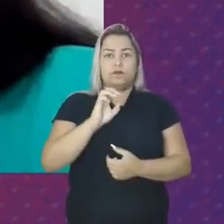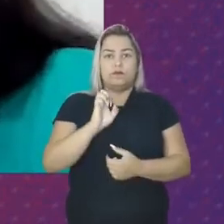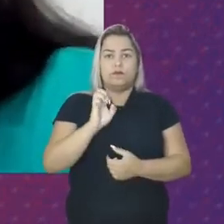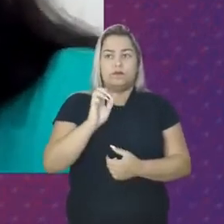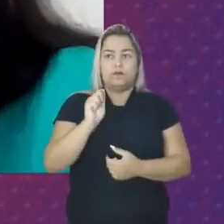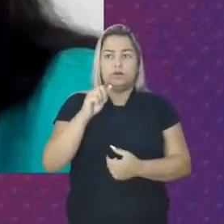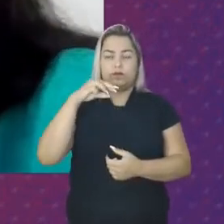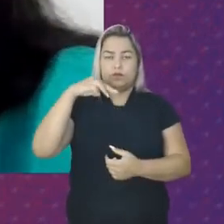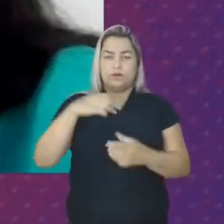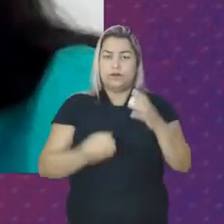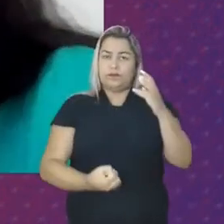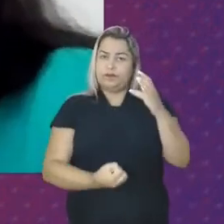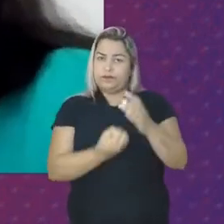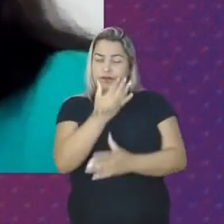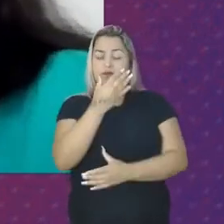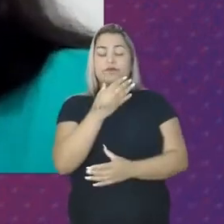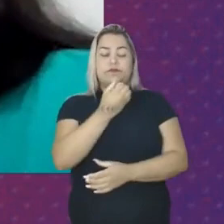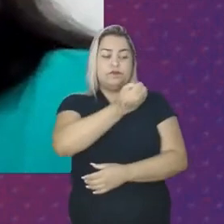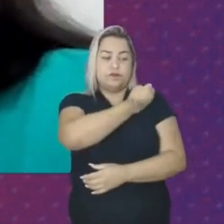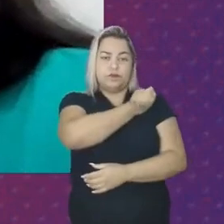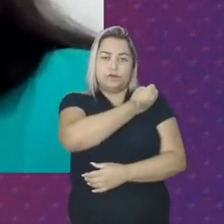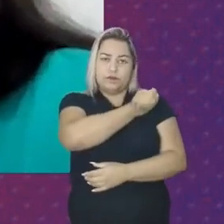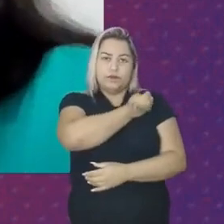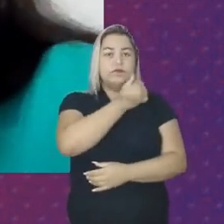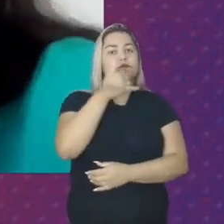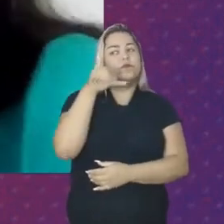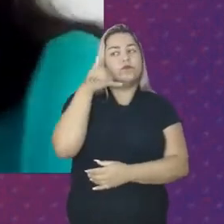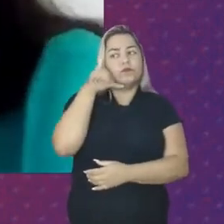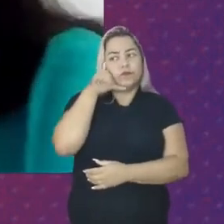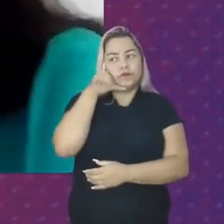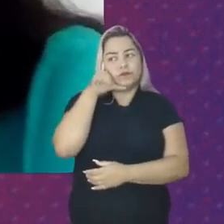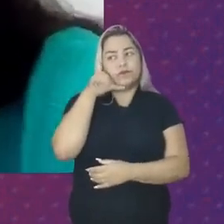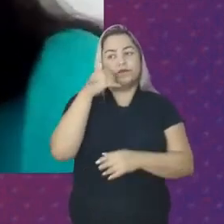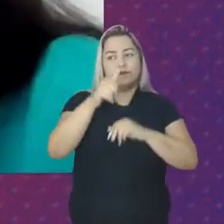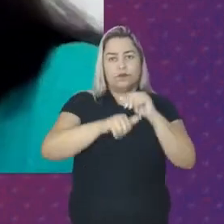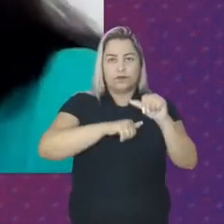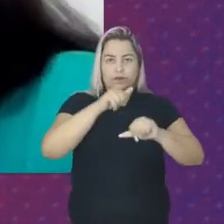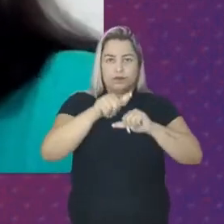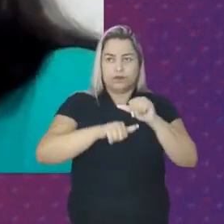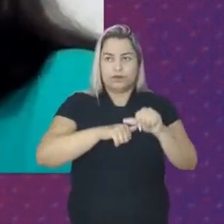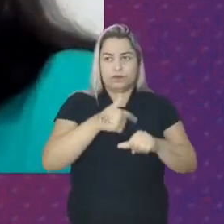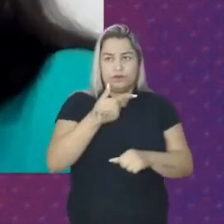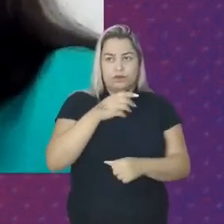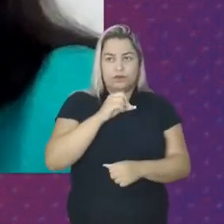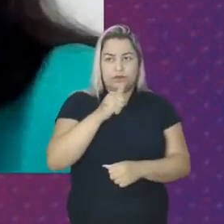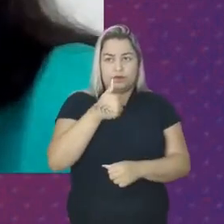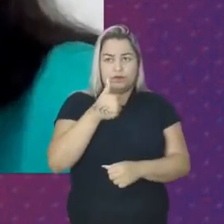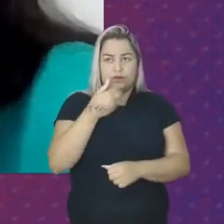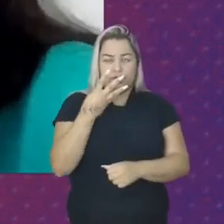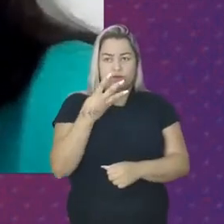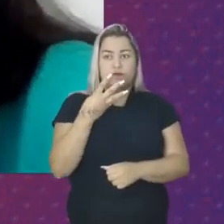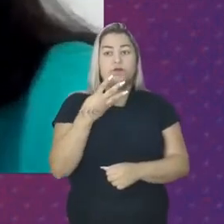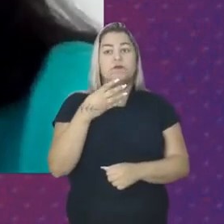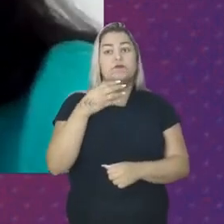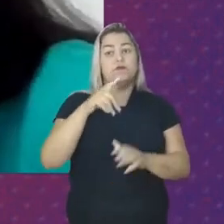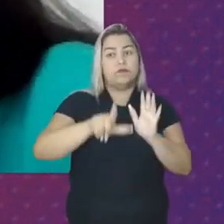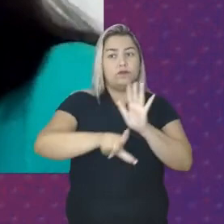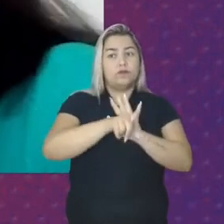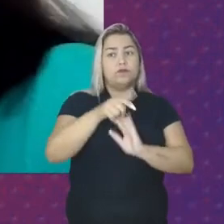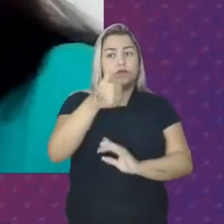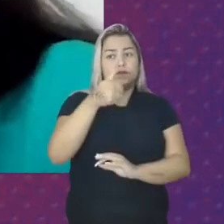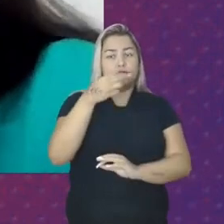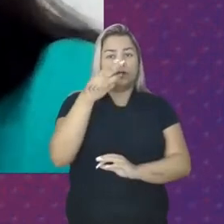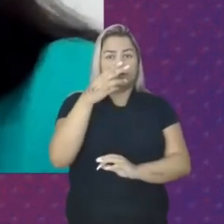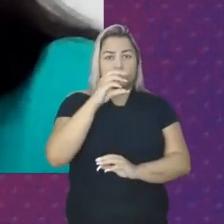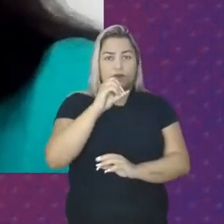né, para a criação do número telefônico, mas foi alterada em 2014, né, por essa lei